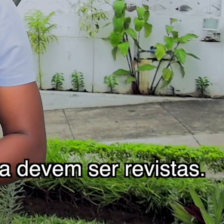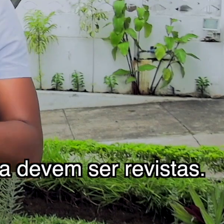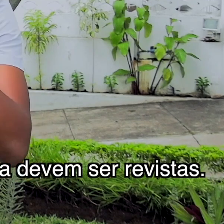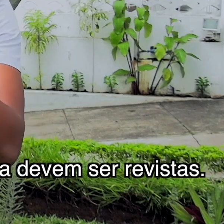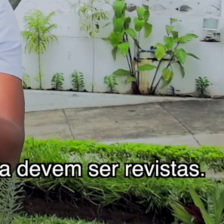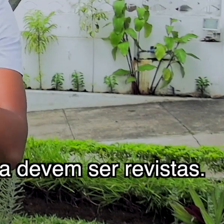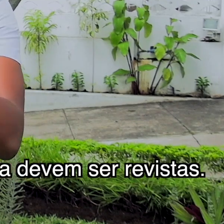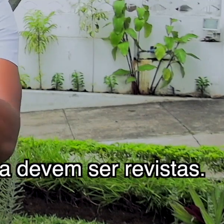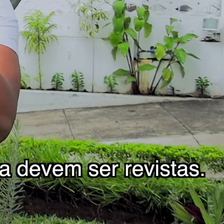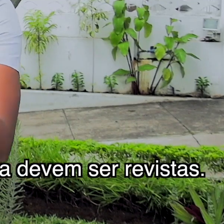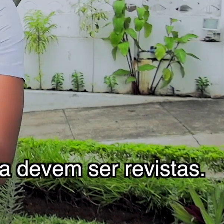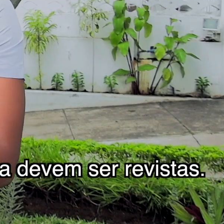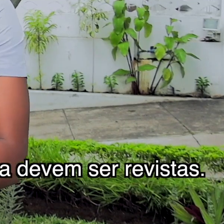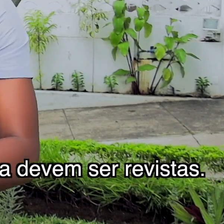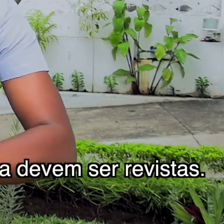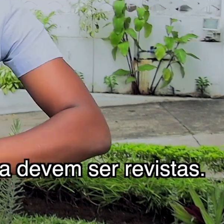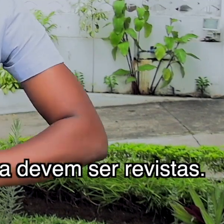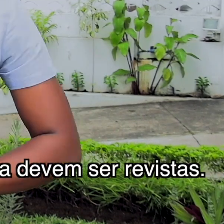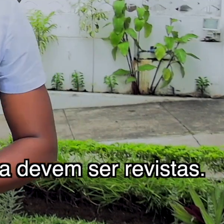ser revistas.